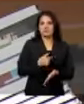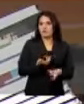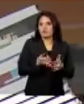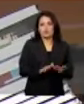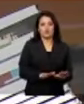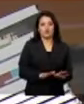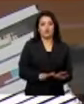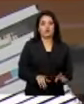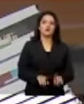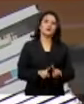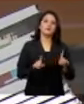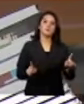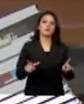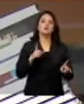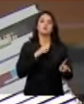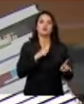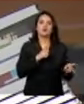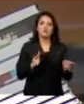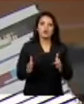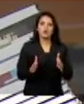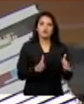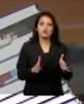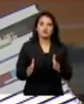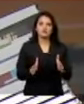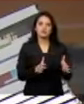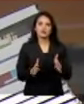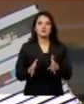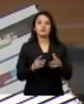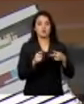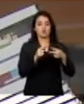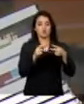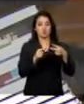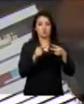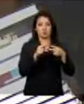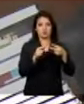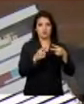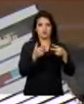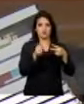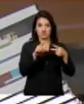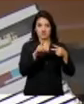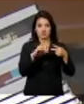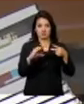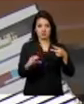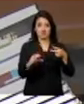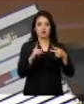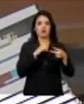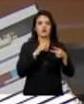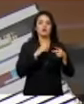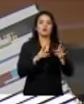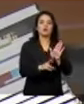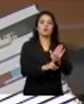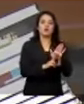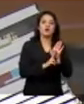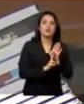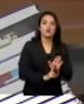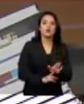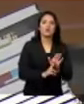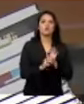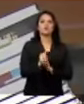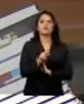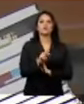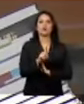em tramitação ainda as duas declaratórias, do recurso extraordinário com agravo